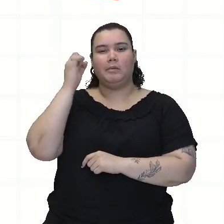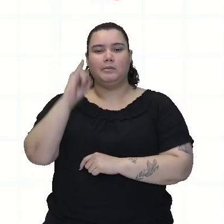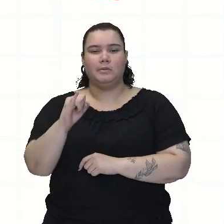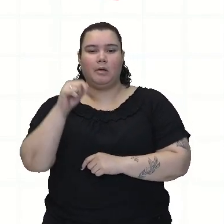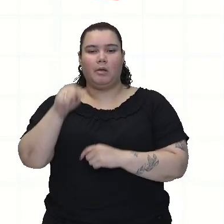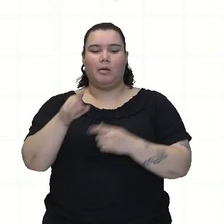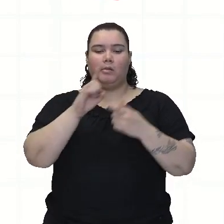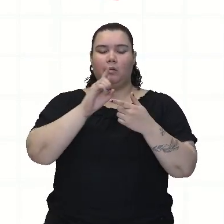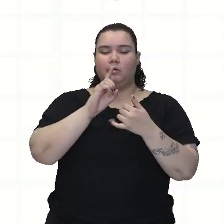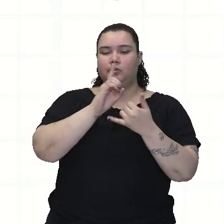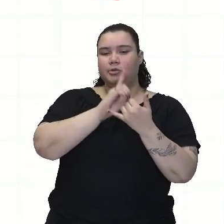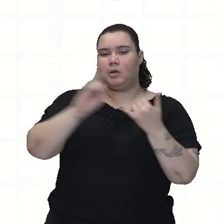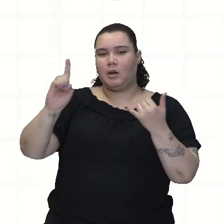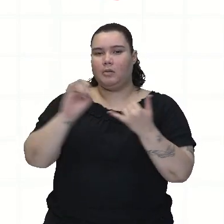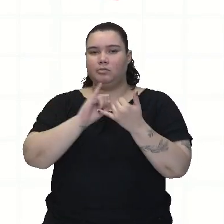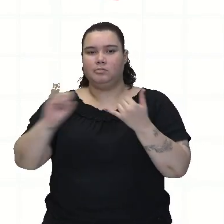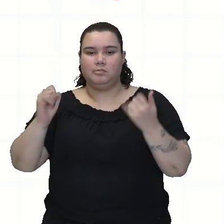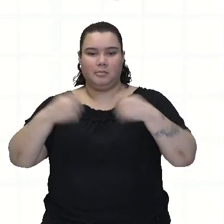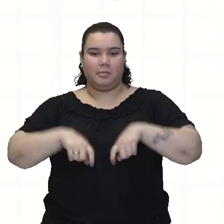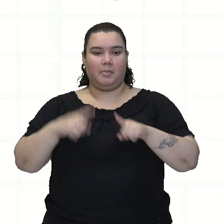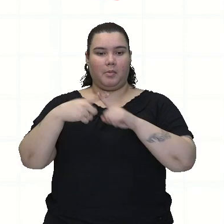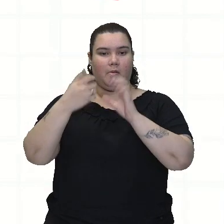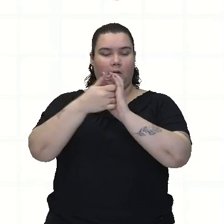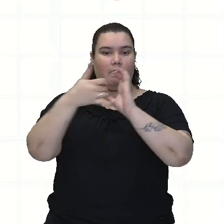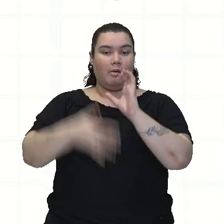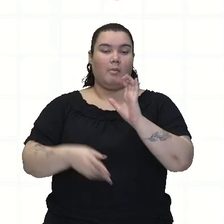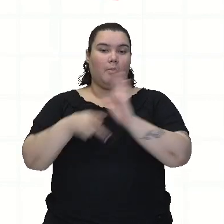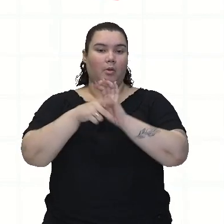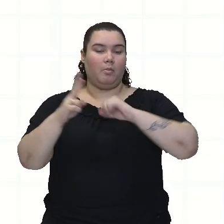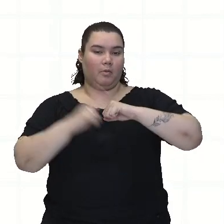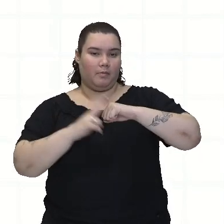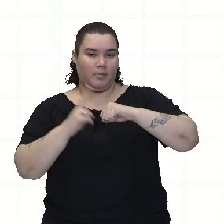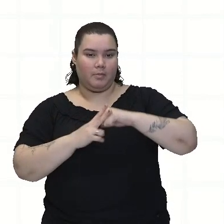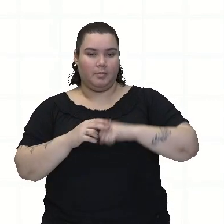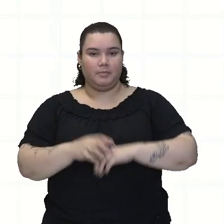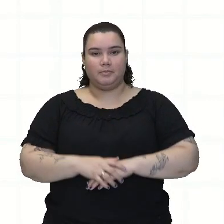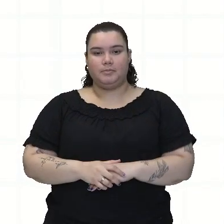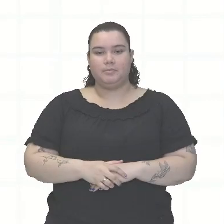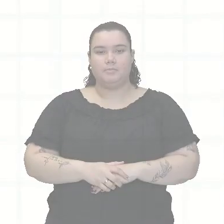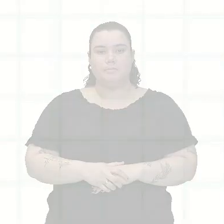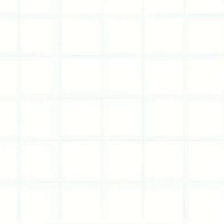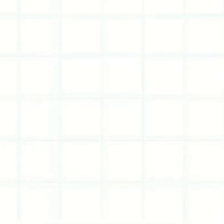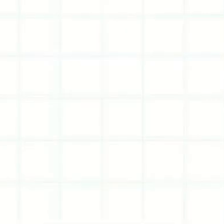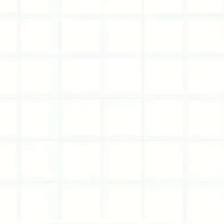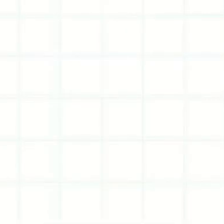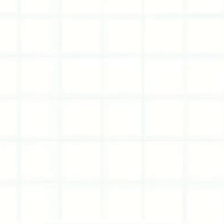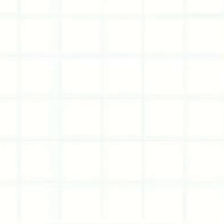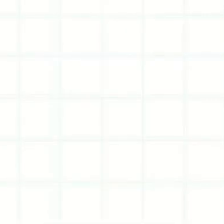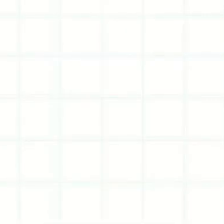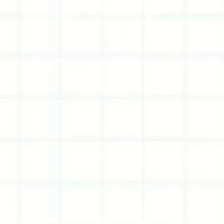ou indireto, porque é uma característica que a gente vê muito nos verbos transitivos. Então, João comprou um livro, o verbo